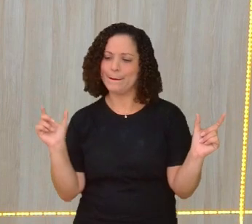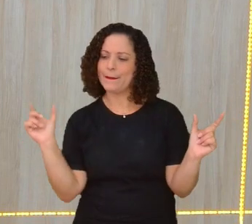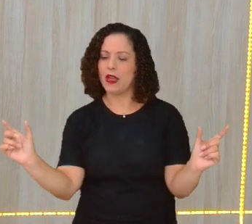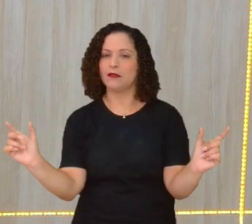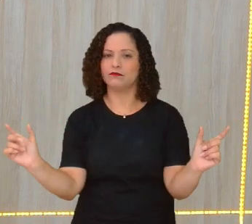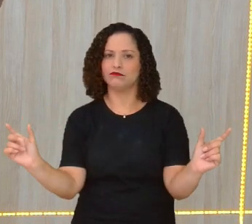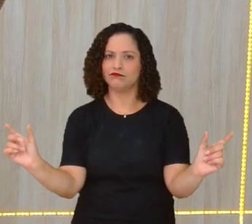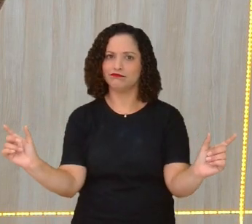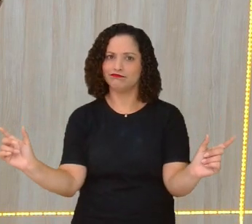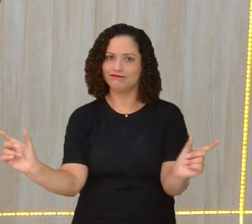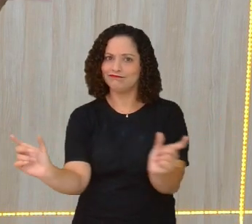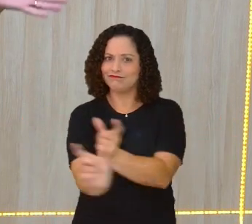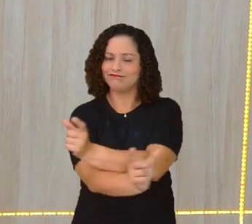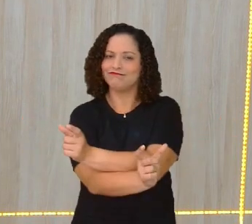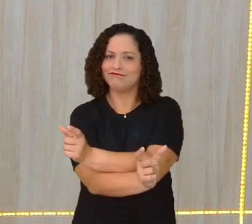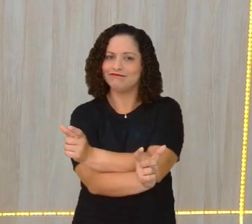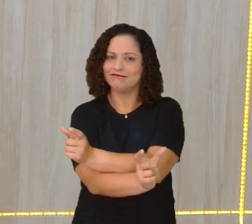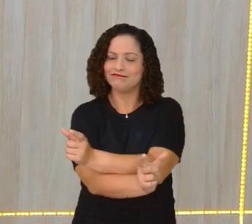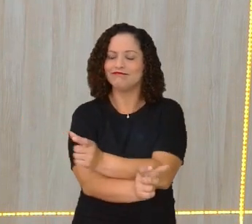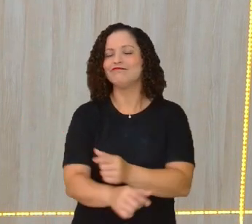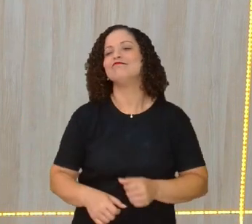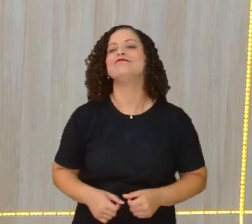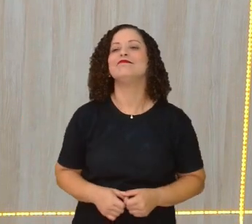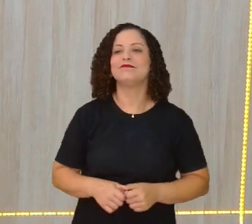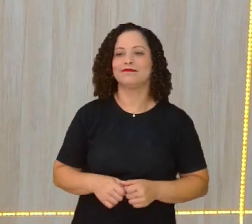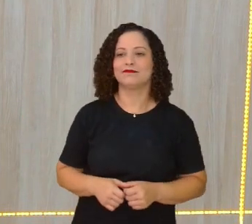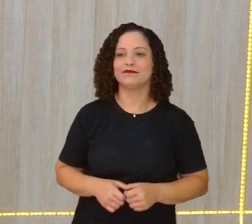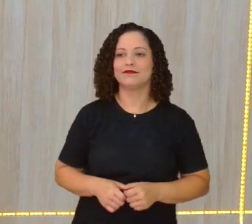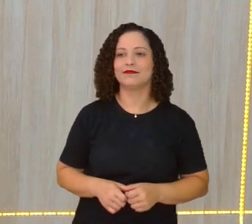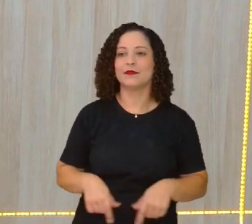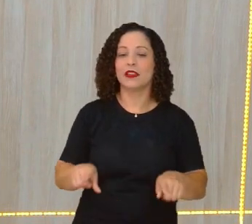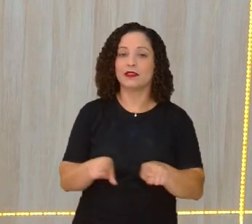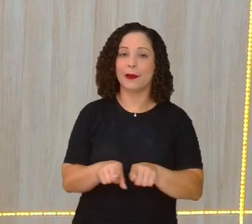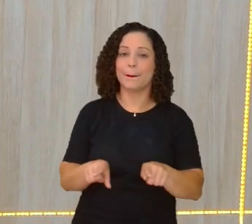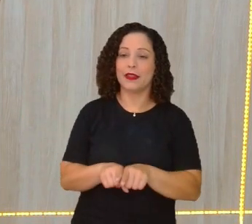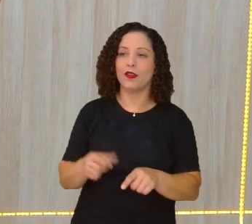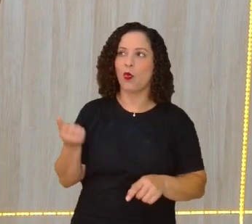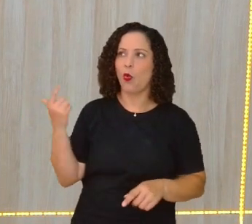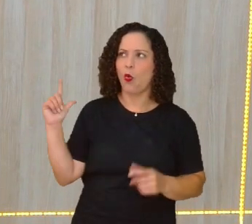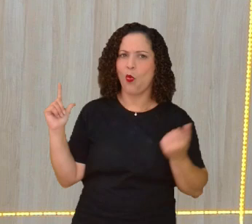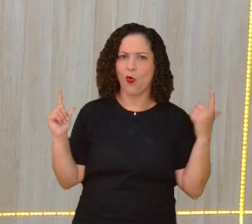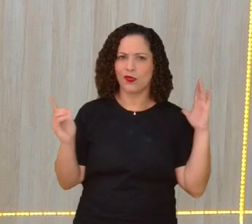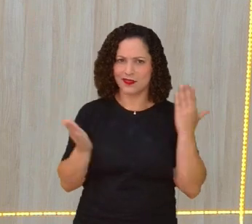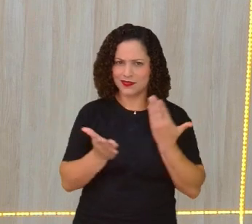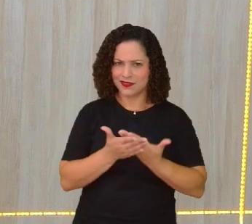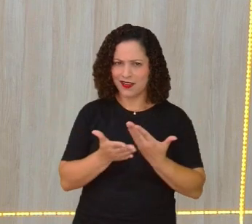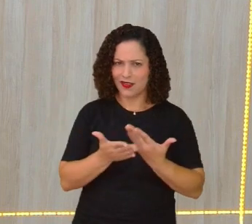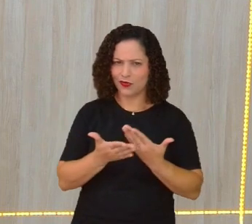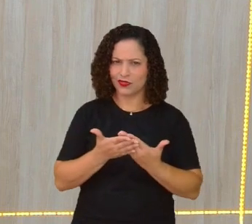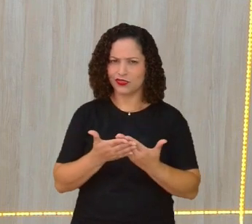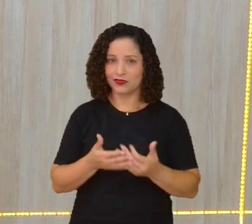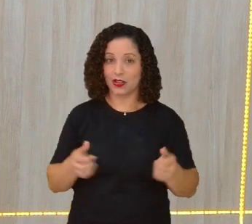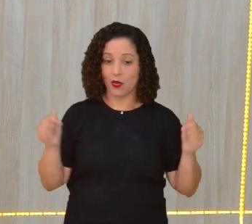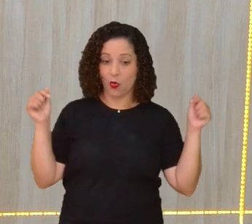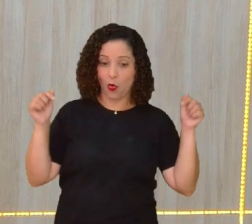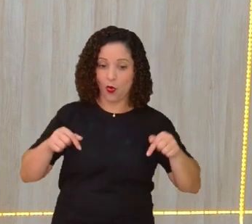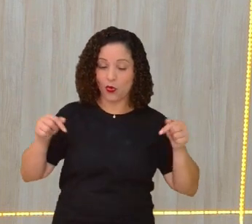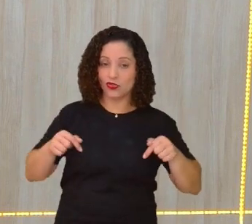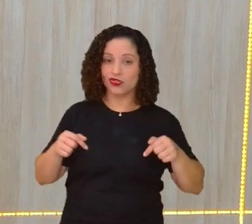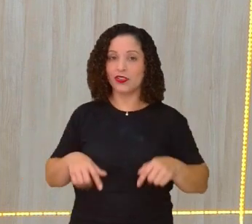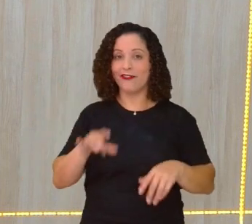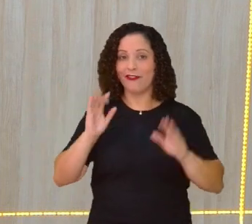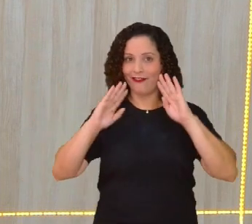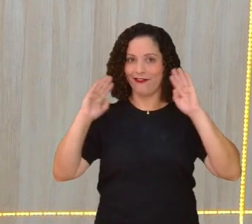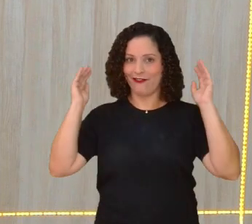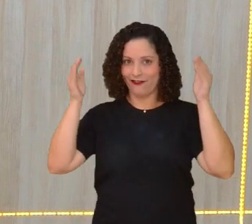advérbio, o aposto, como vimos, o vocativo em outras aulas, hoje centralizem no advérbio, não é? Há